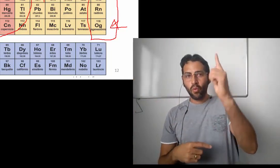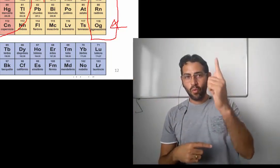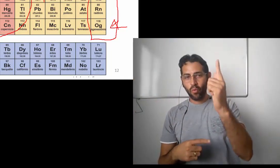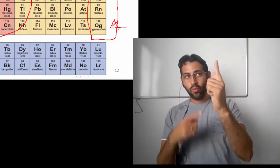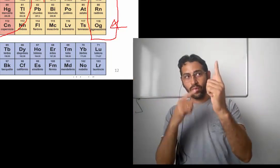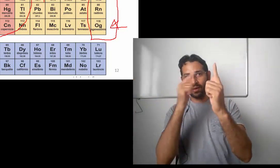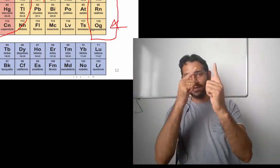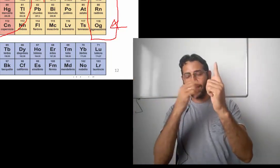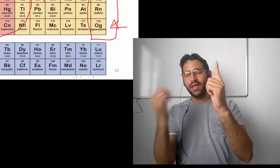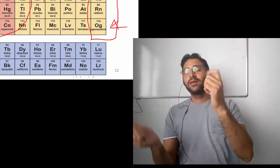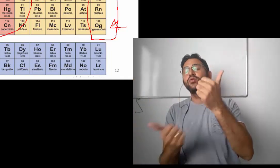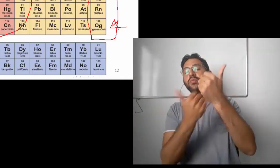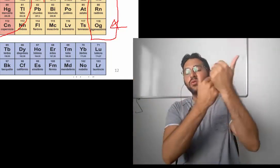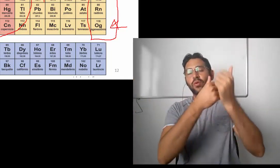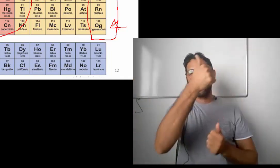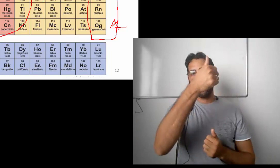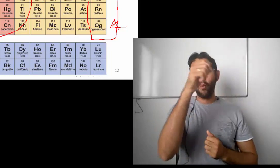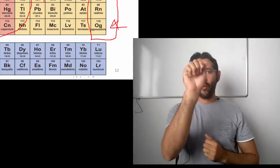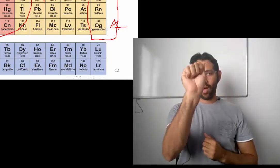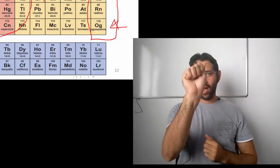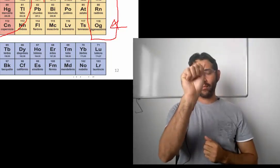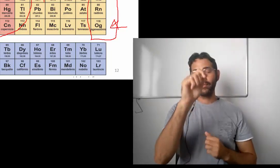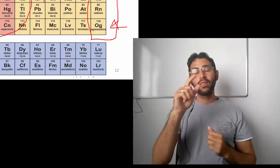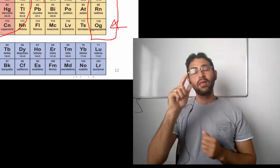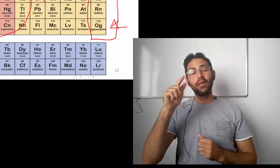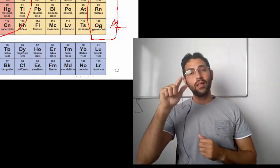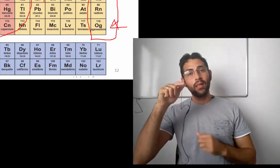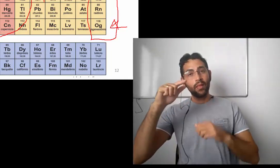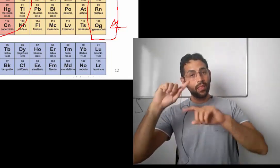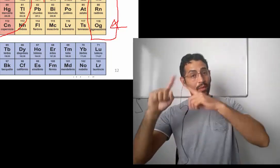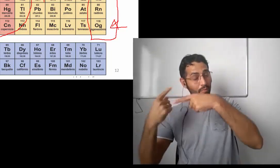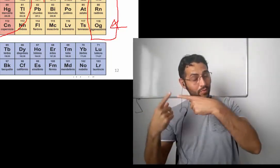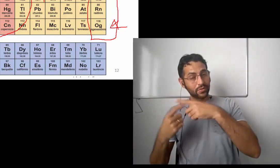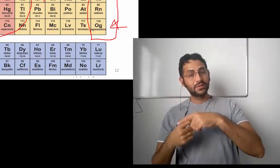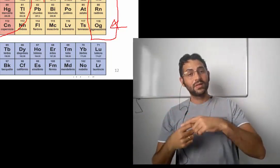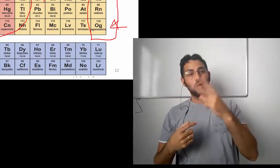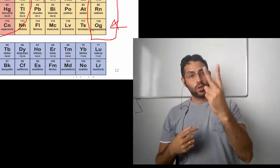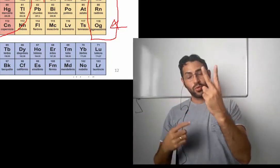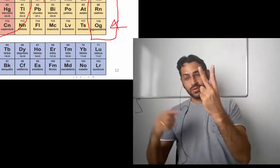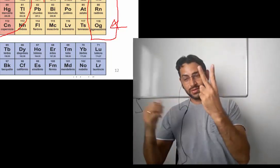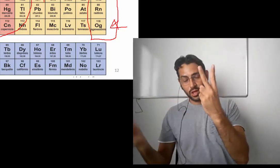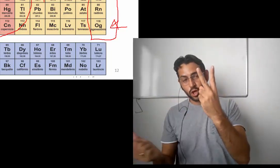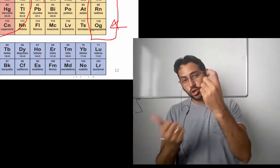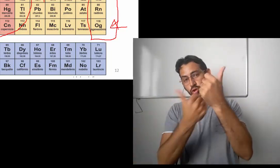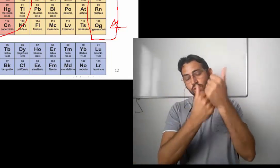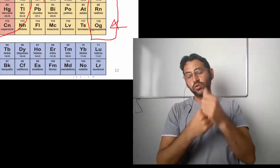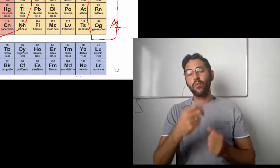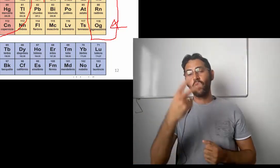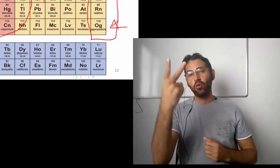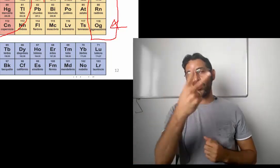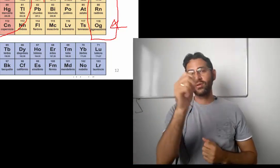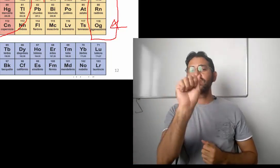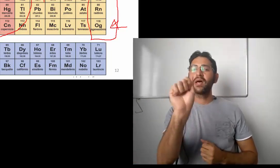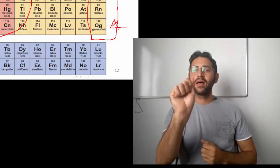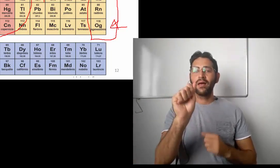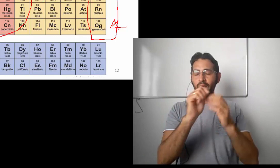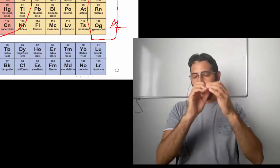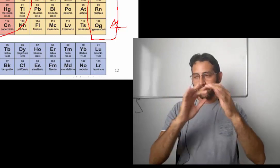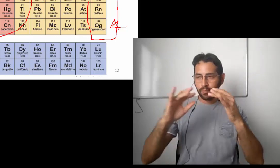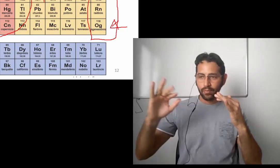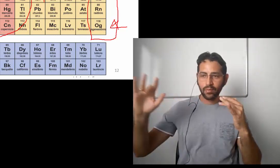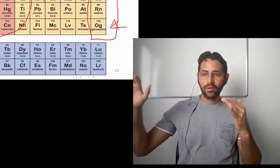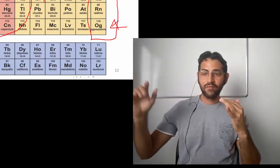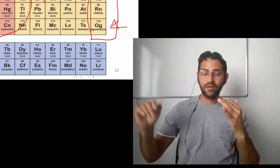2A, e continua do outro lado. Os elementos representativos, eles chamam de A. É 1A, 2A, e continua aqui do outro